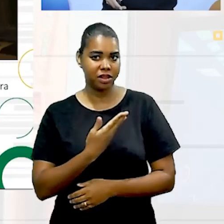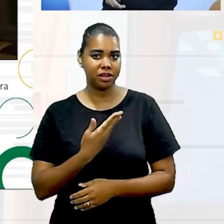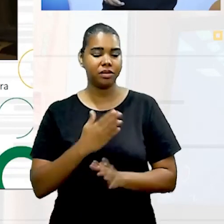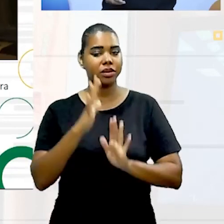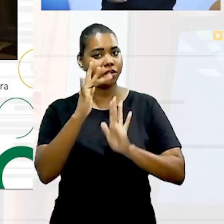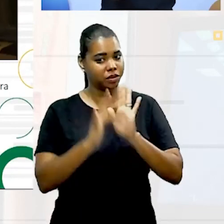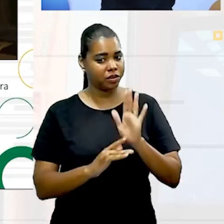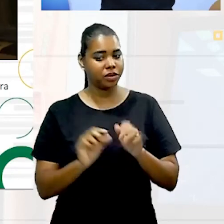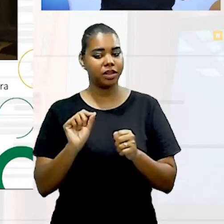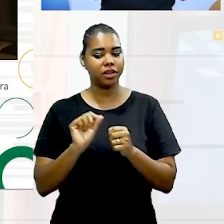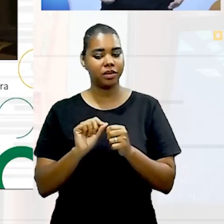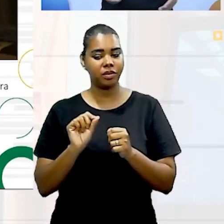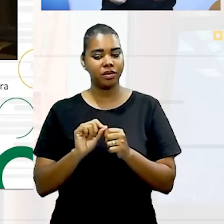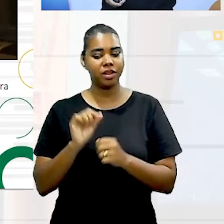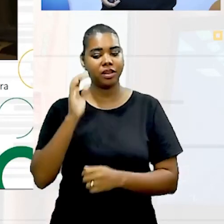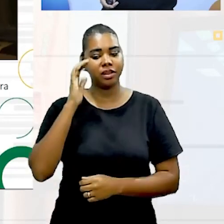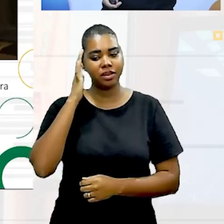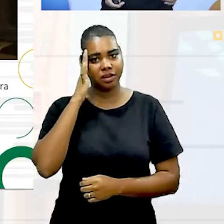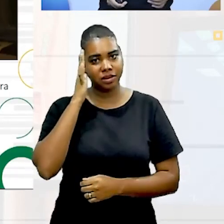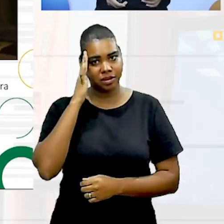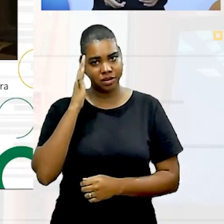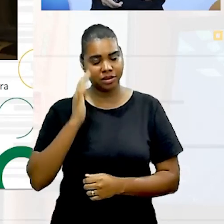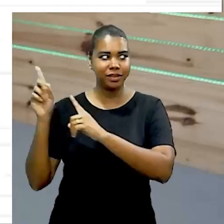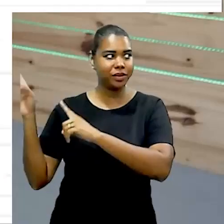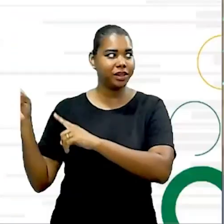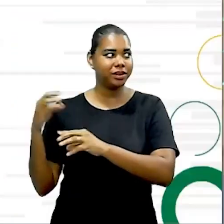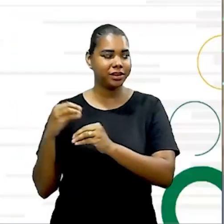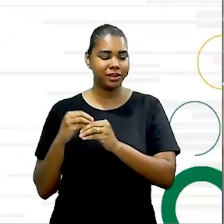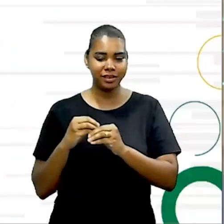E assim que vem o pós-game.